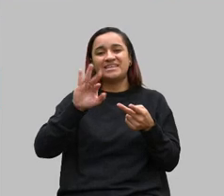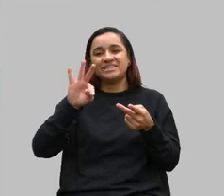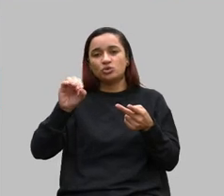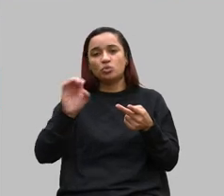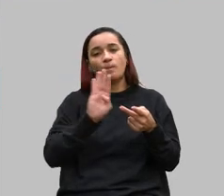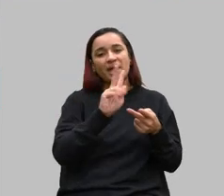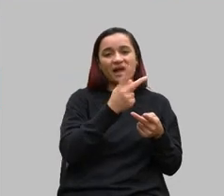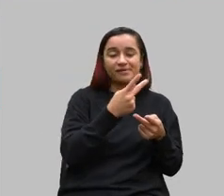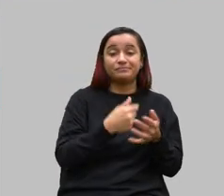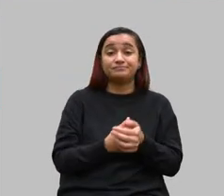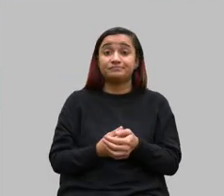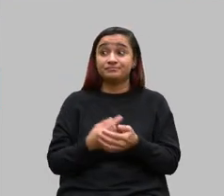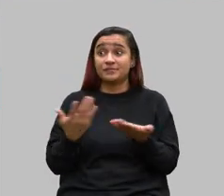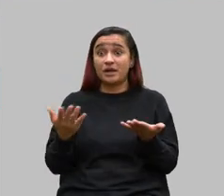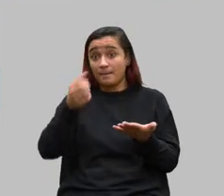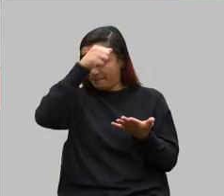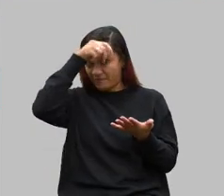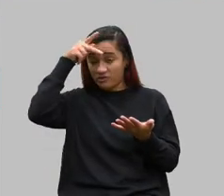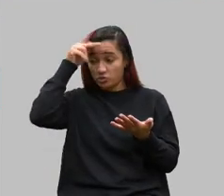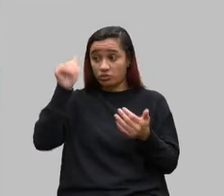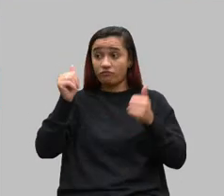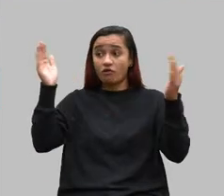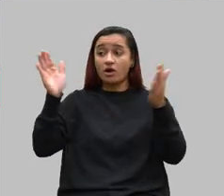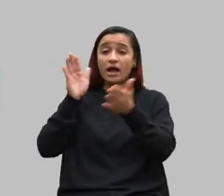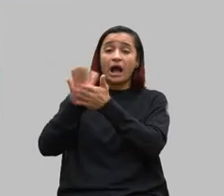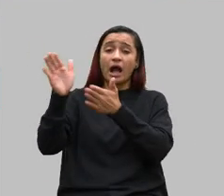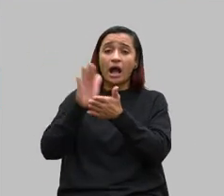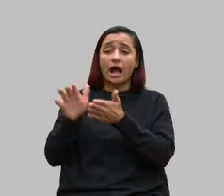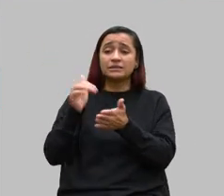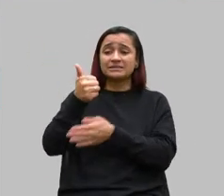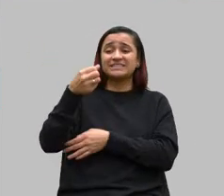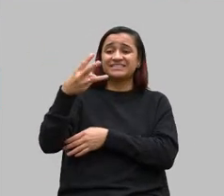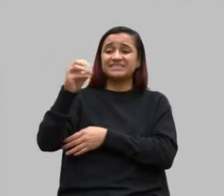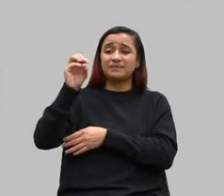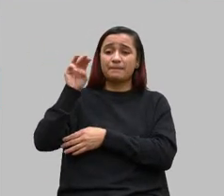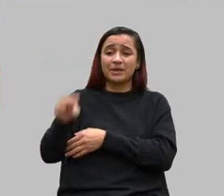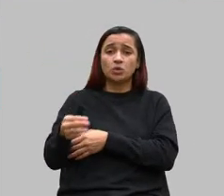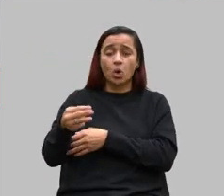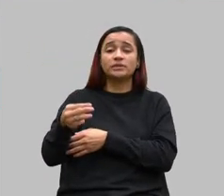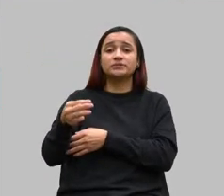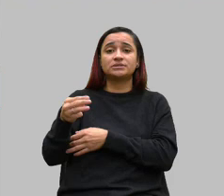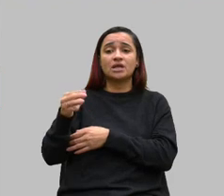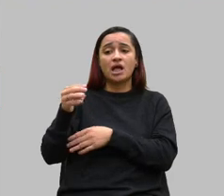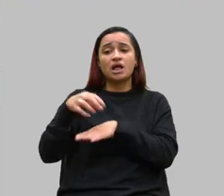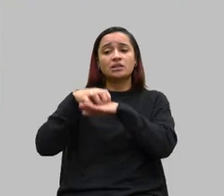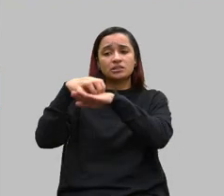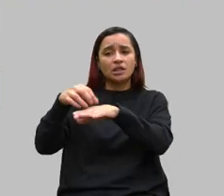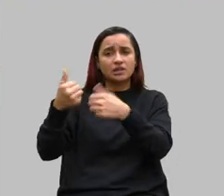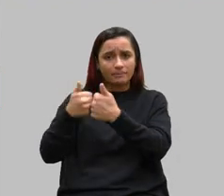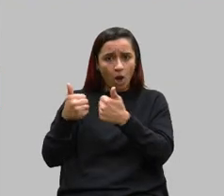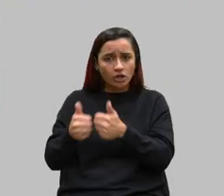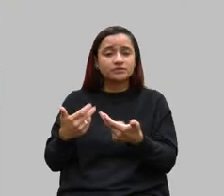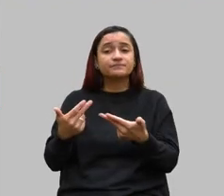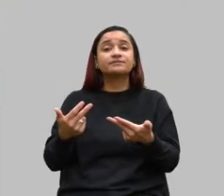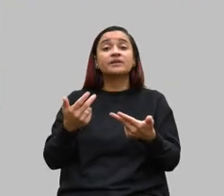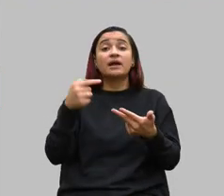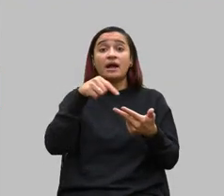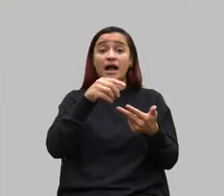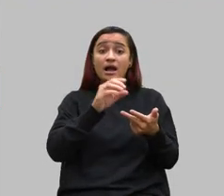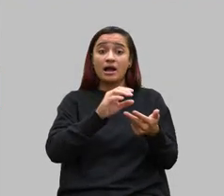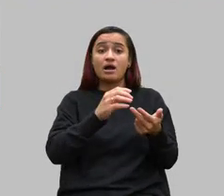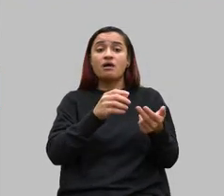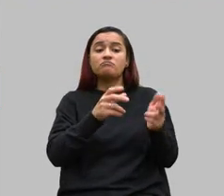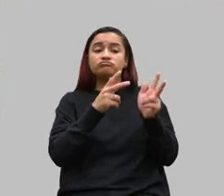milhões com transporte público em pouco mais de 2 anos a concessionária da ferrovia de ferrovia vai investir nos